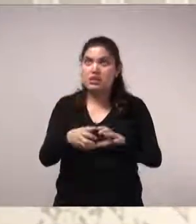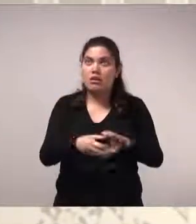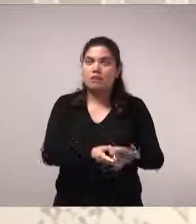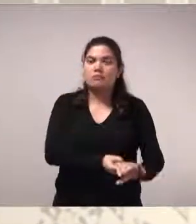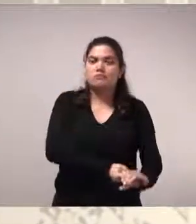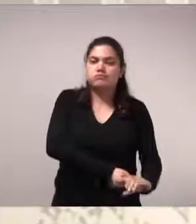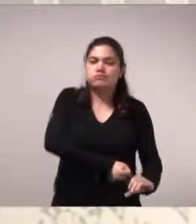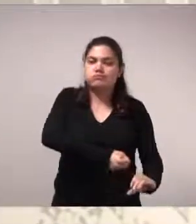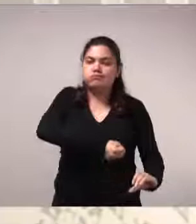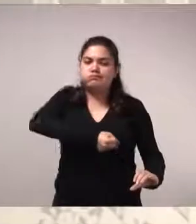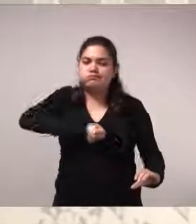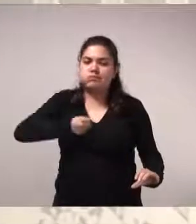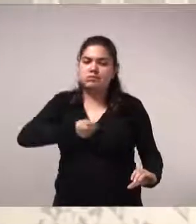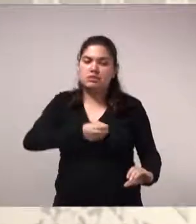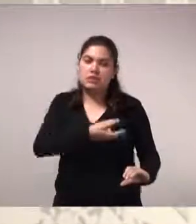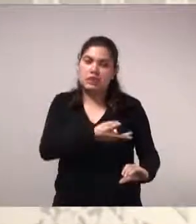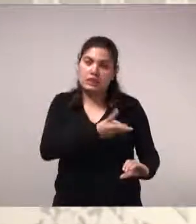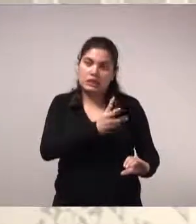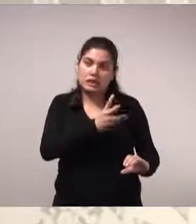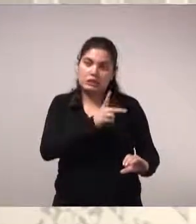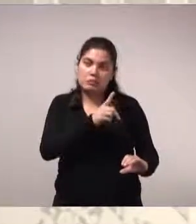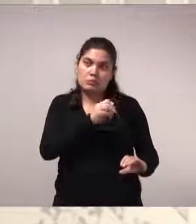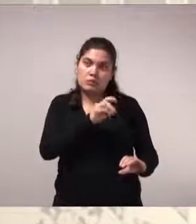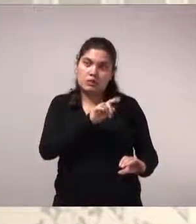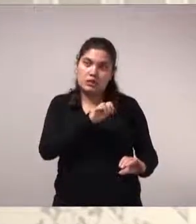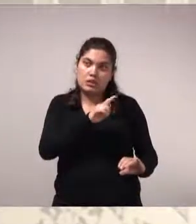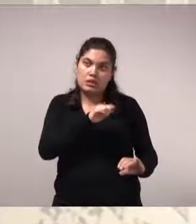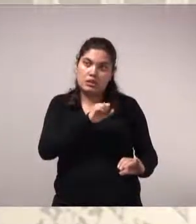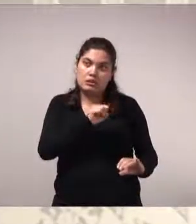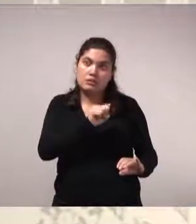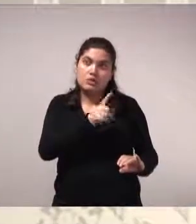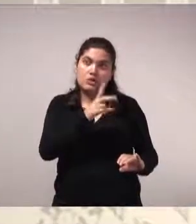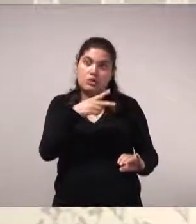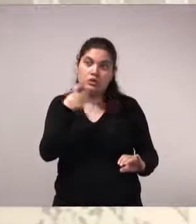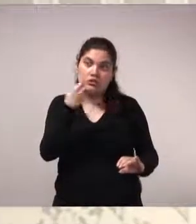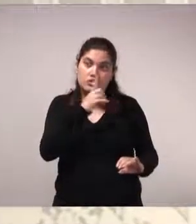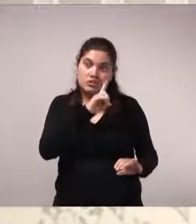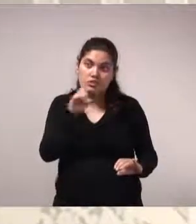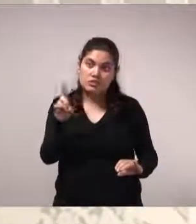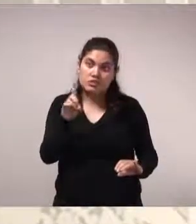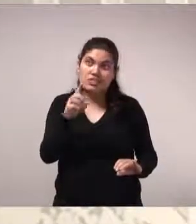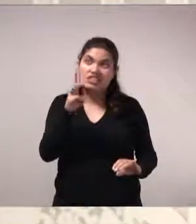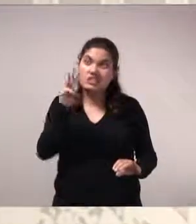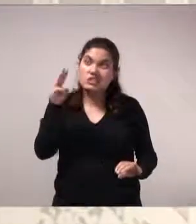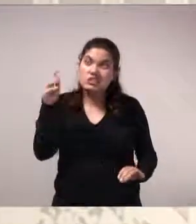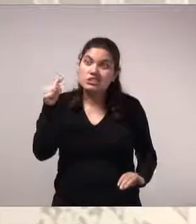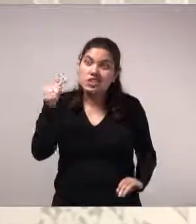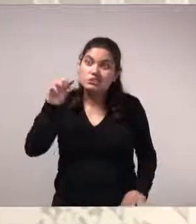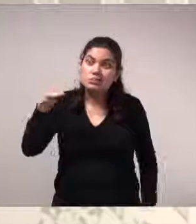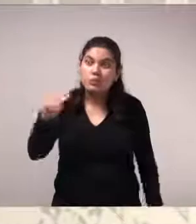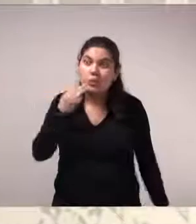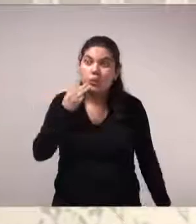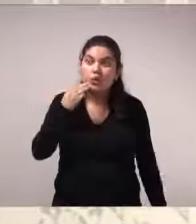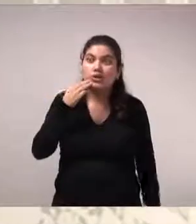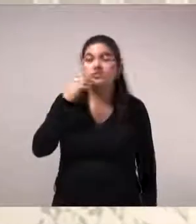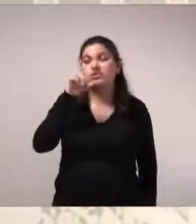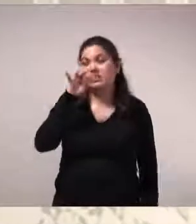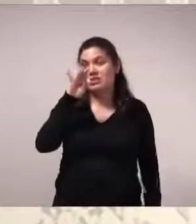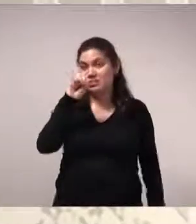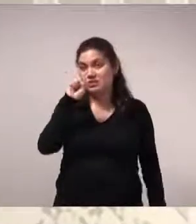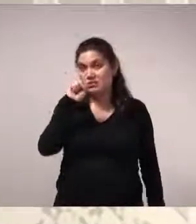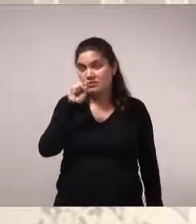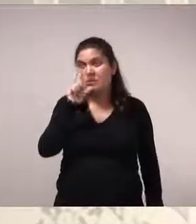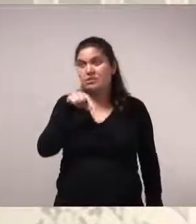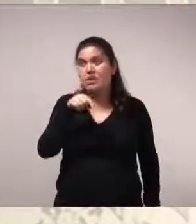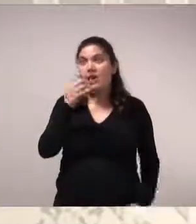3 polegadas, que vai ficar aberto 2 dias, para encher um espelho e consome 7 milhões de litros. Então, é uma medida